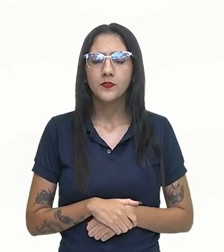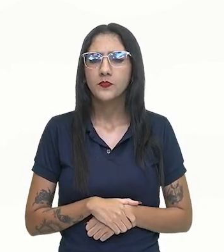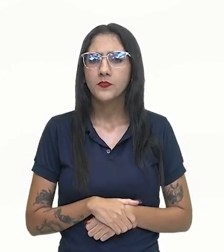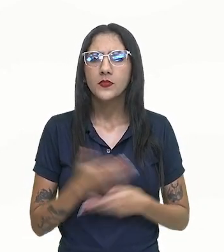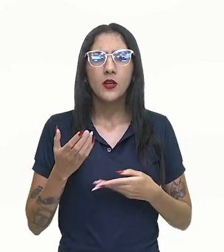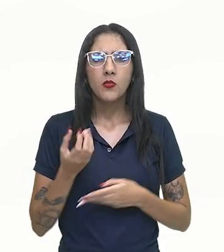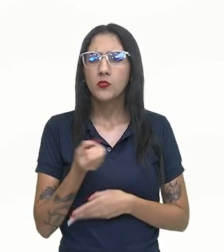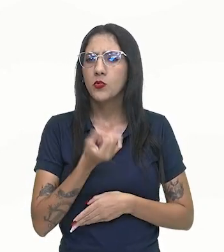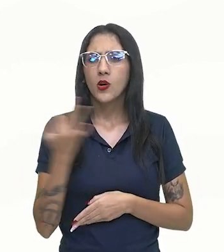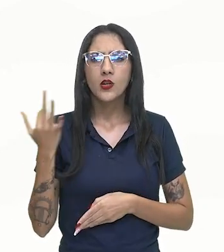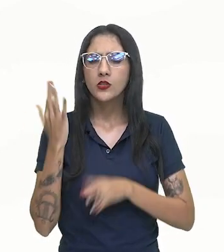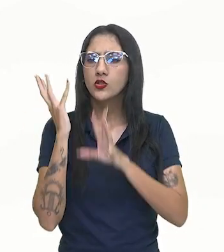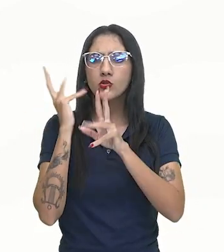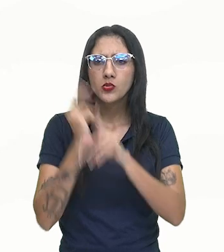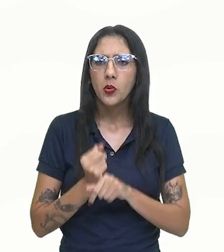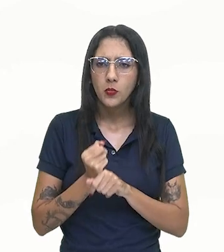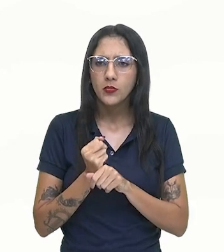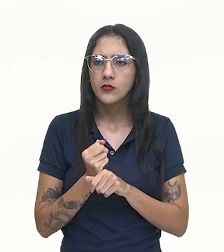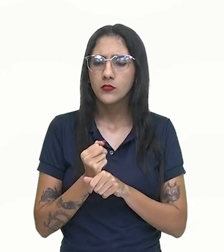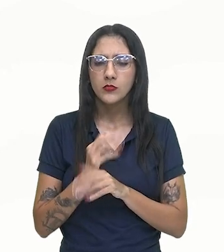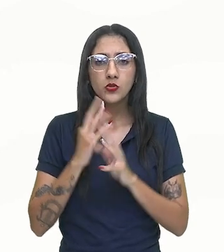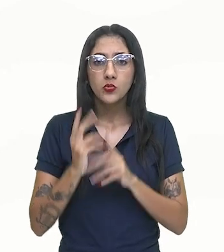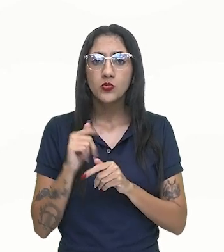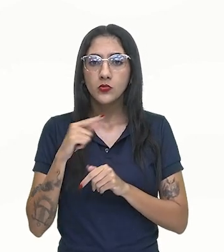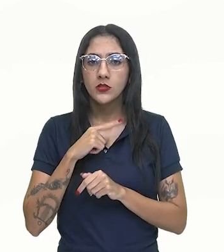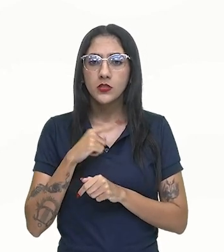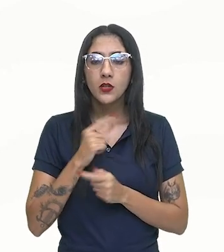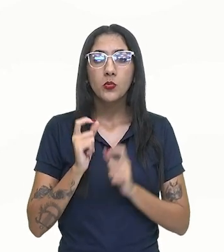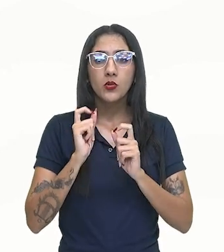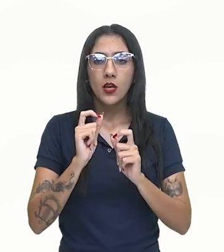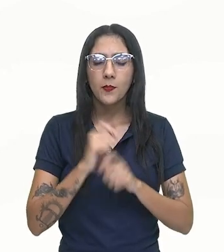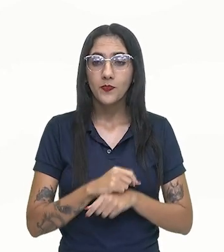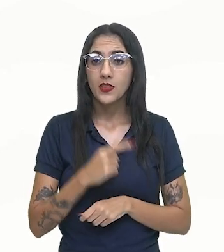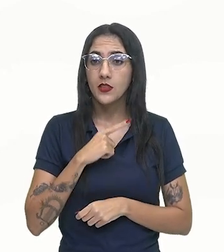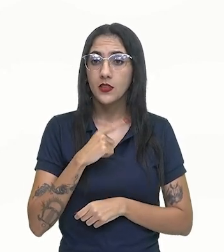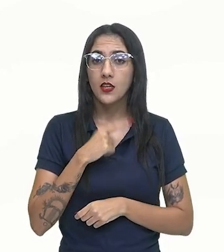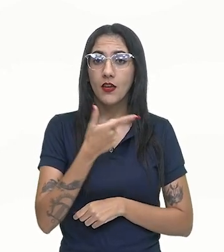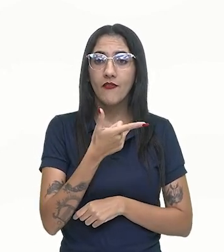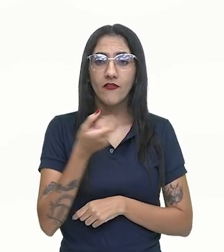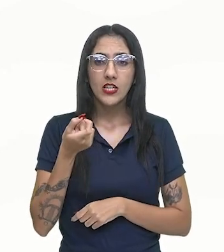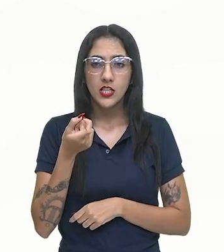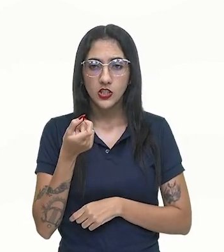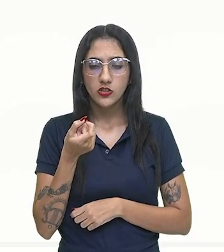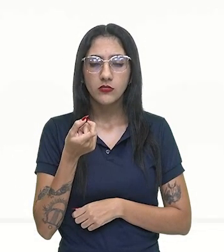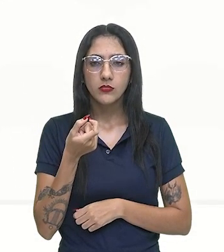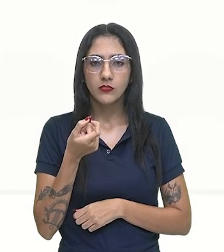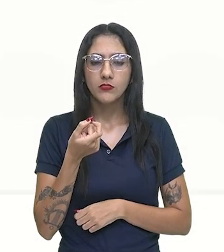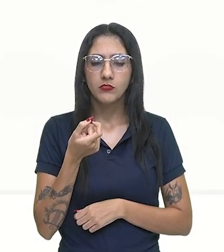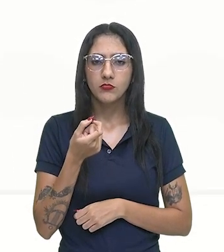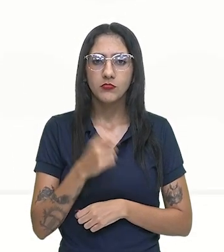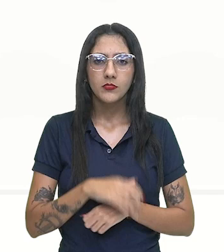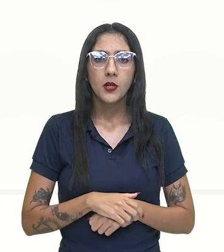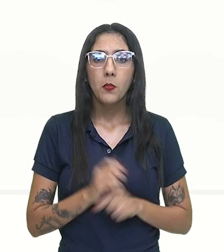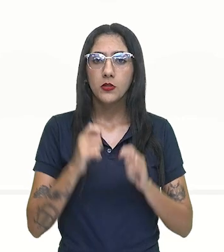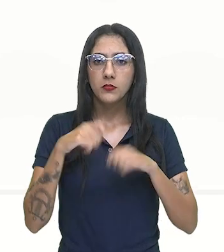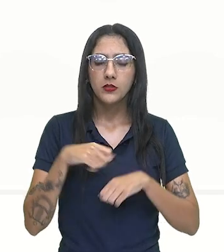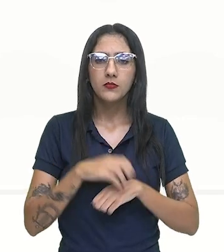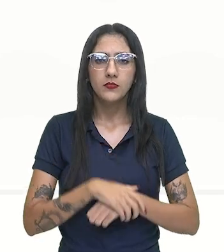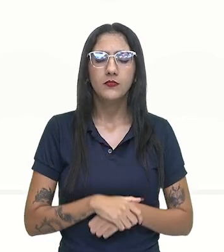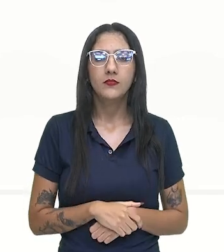totalizando tudo, né, a gente vai ter 20 opções. Tá? É assim que a gente monta o esqueminha